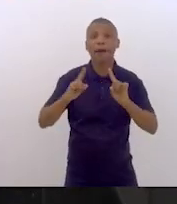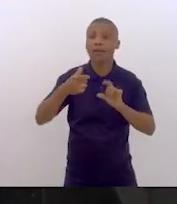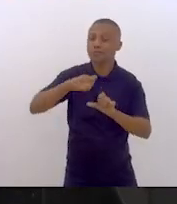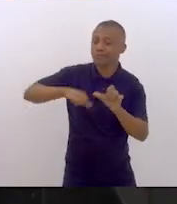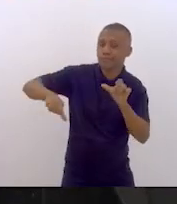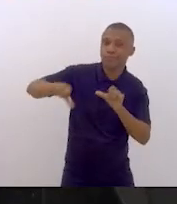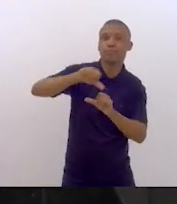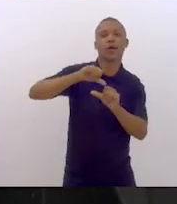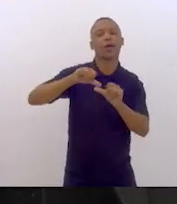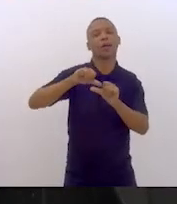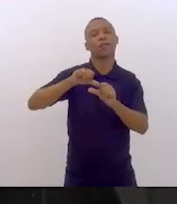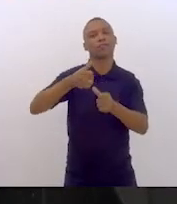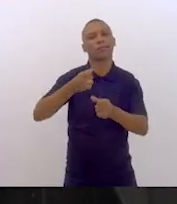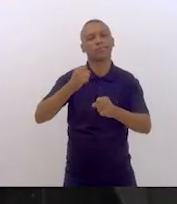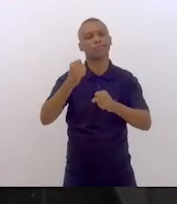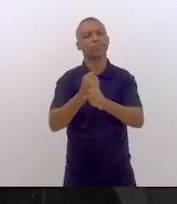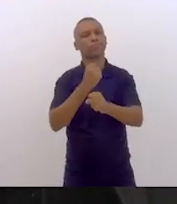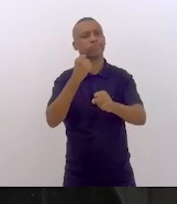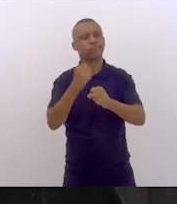intensa